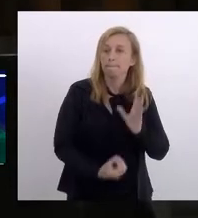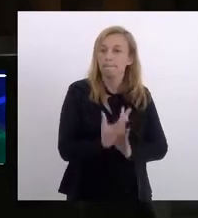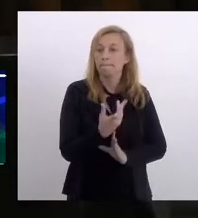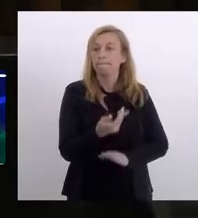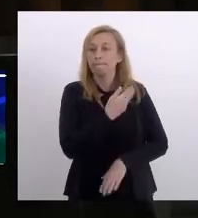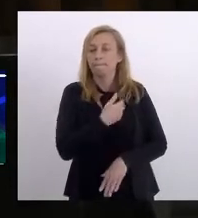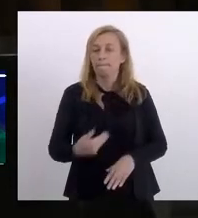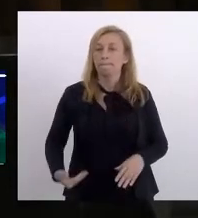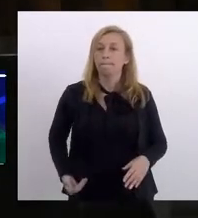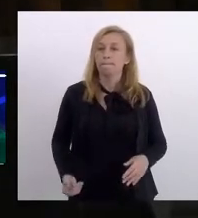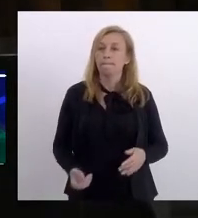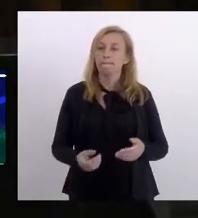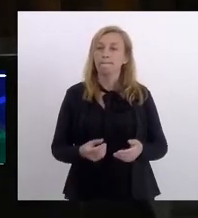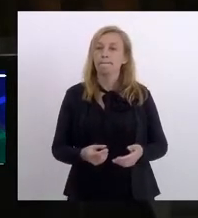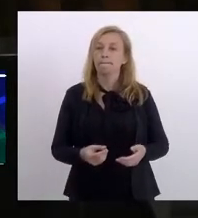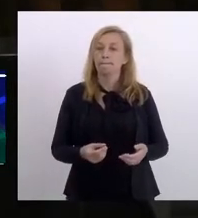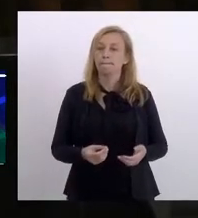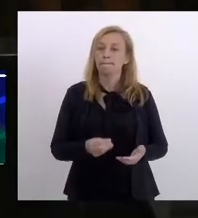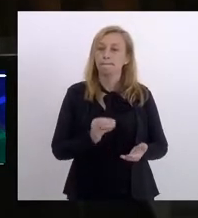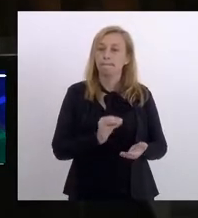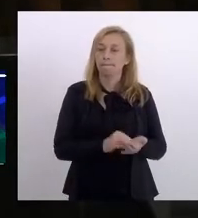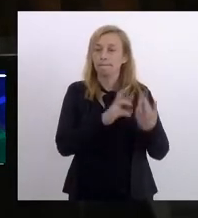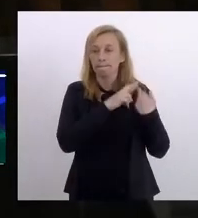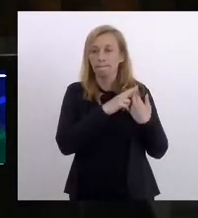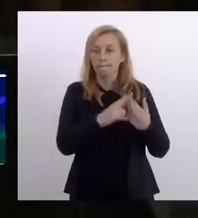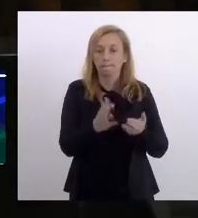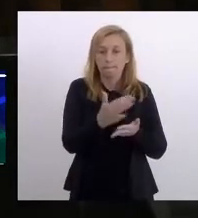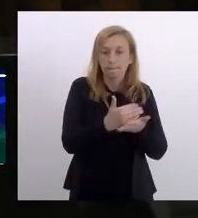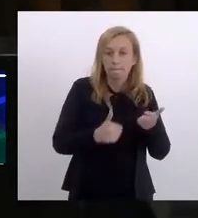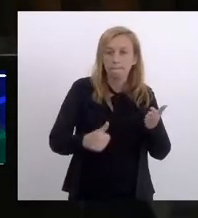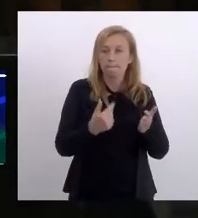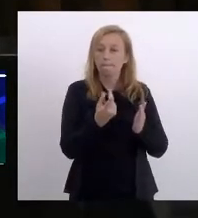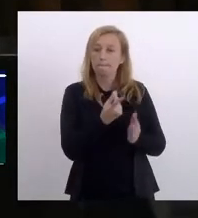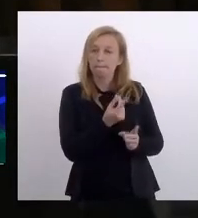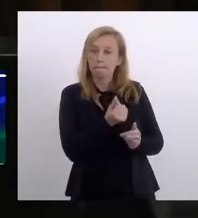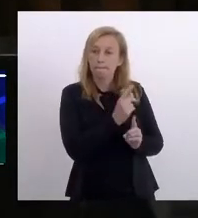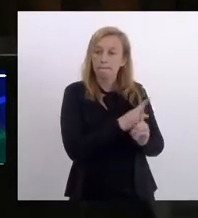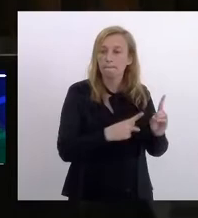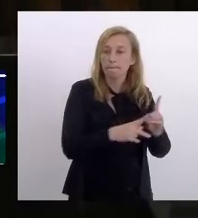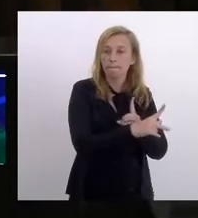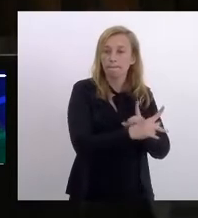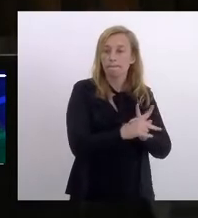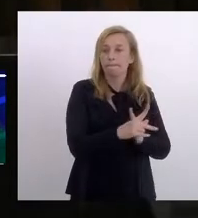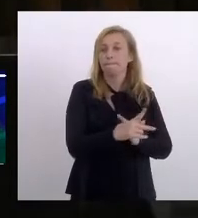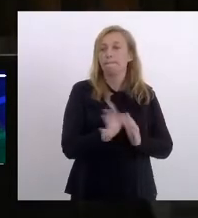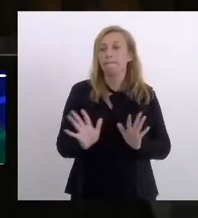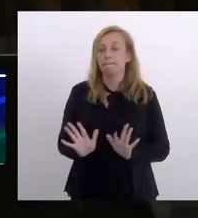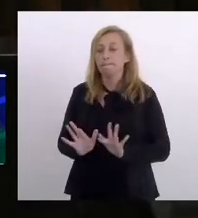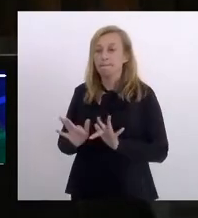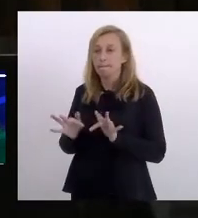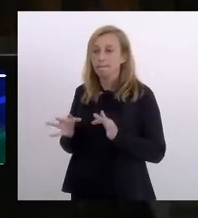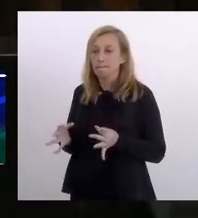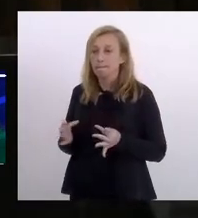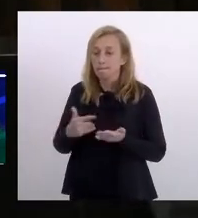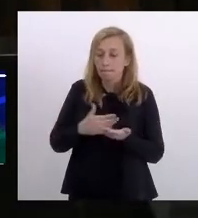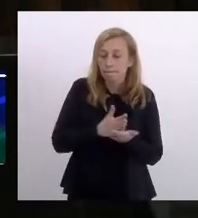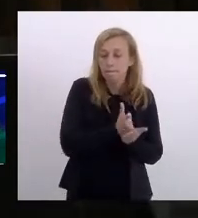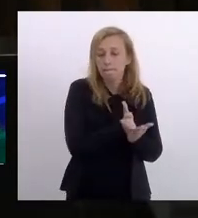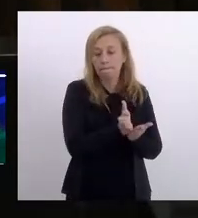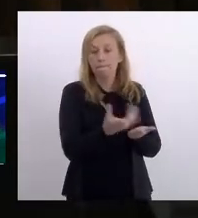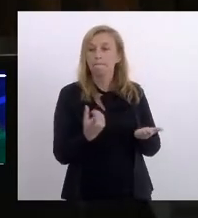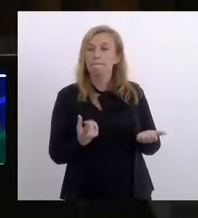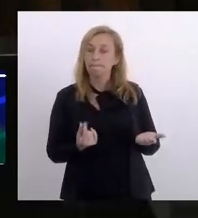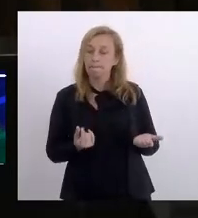forma irresponsável, tirando recursos do Rio Previdência, até simplesmente desvios de recursos